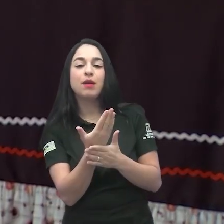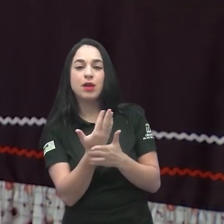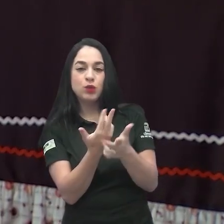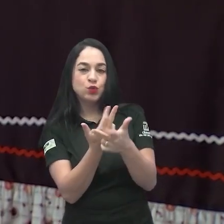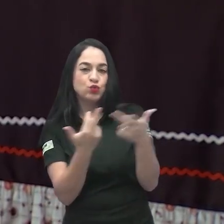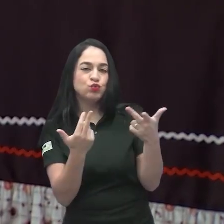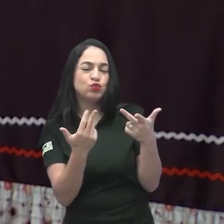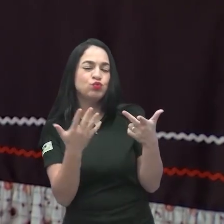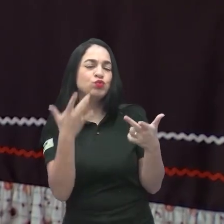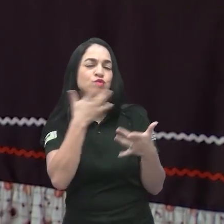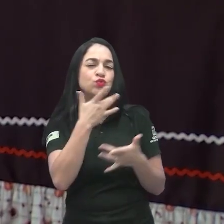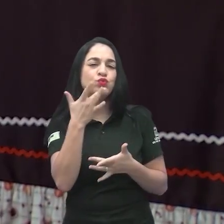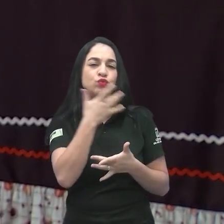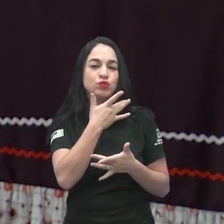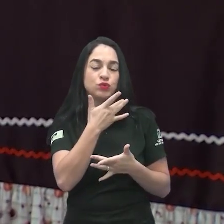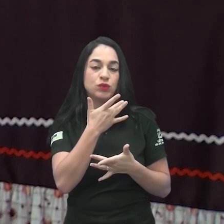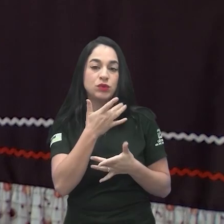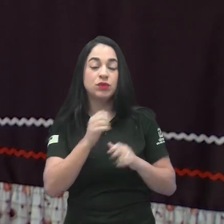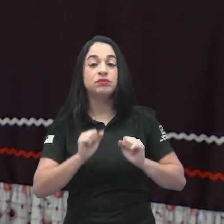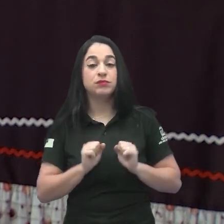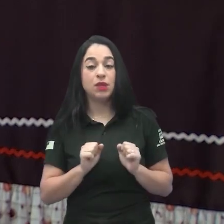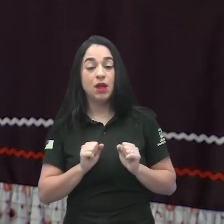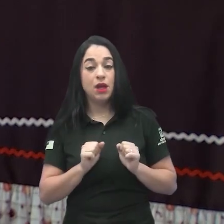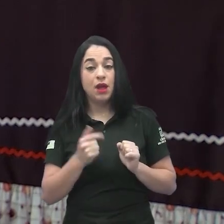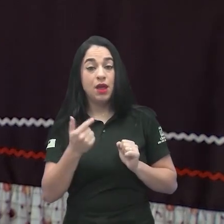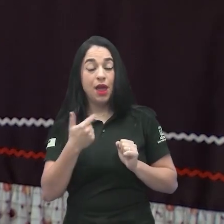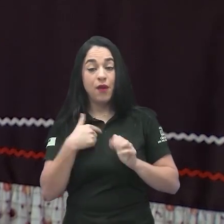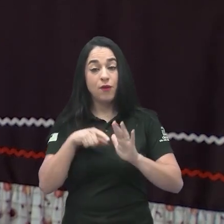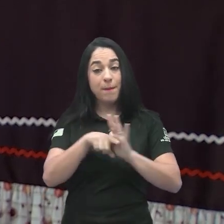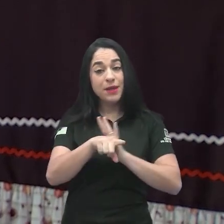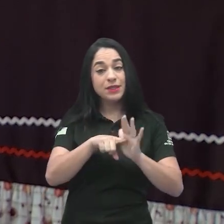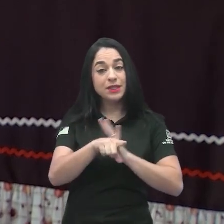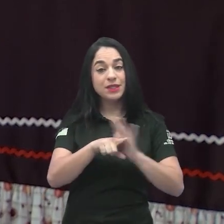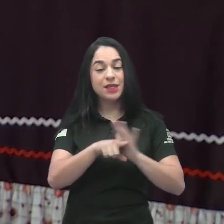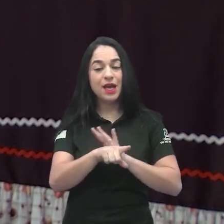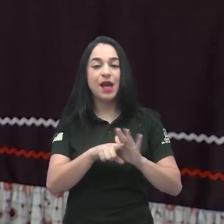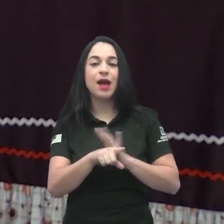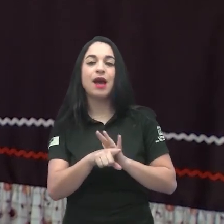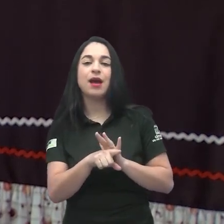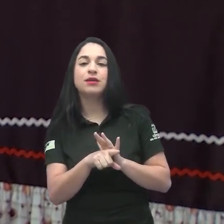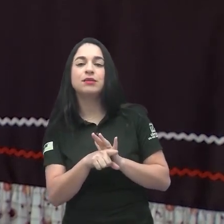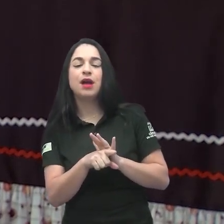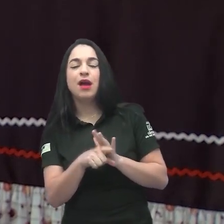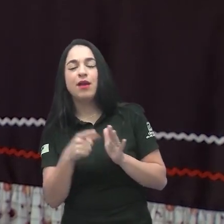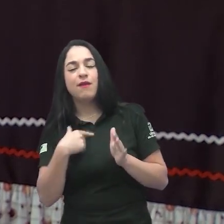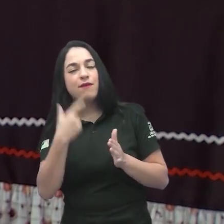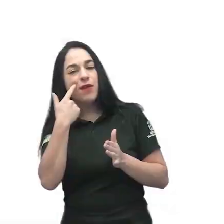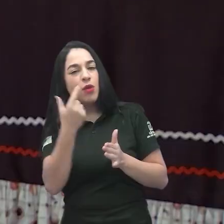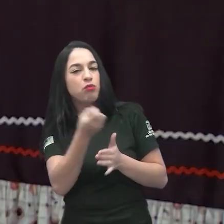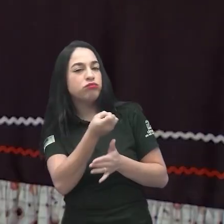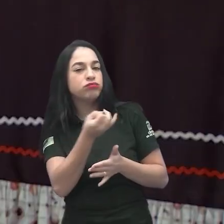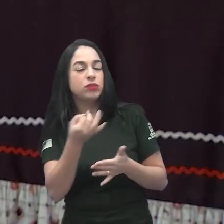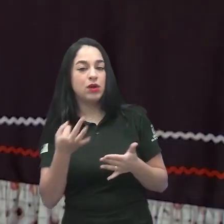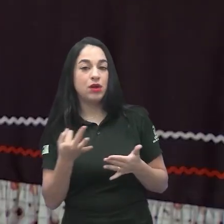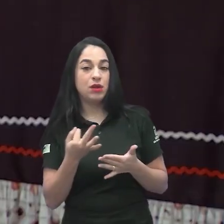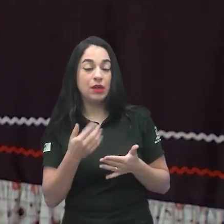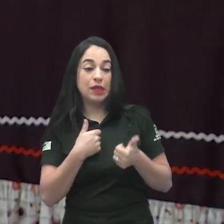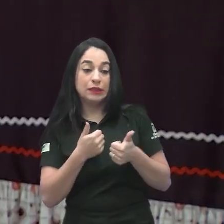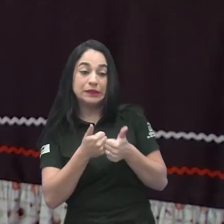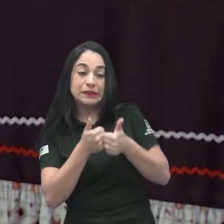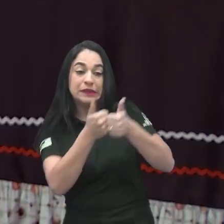um produto artesanal, sem conservante, e aí eu fui procurar entender um pouco mais sobre a geleia. E aí comecei a